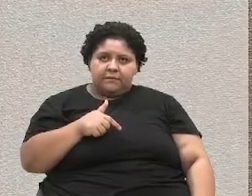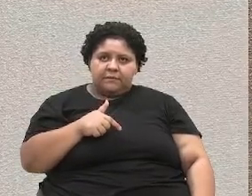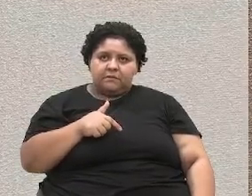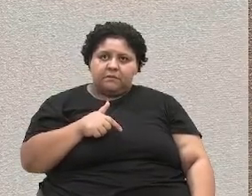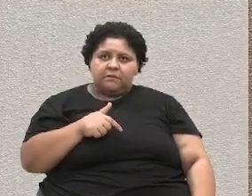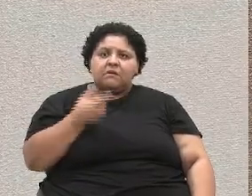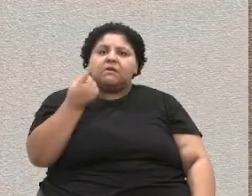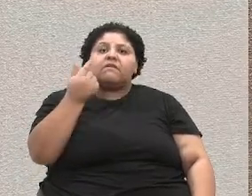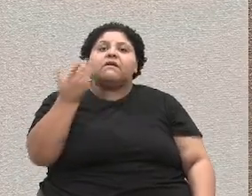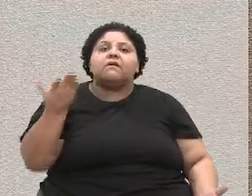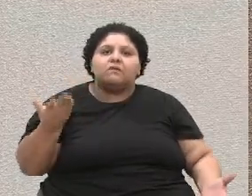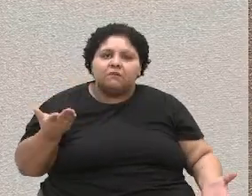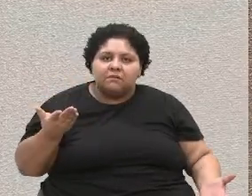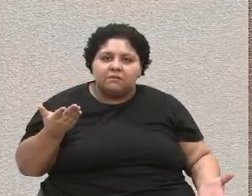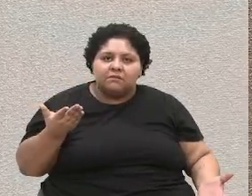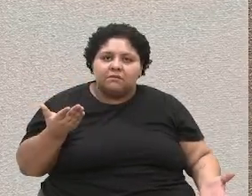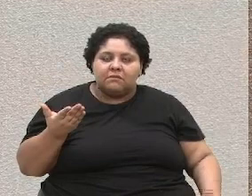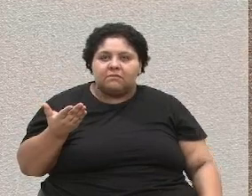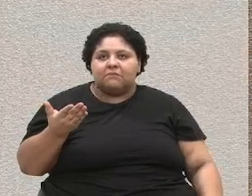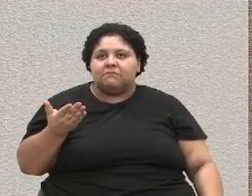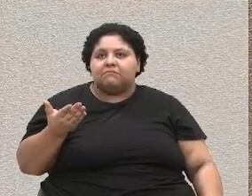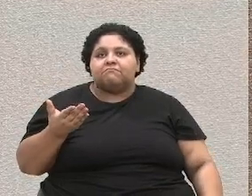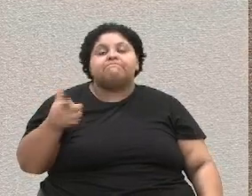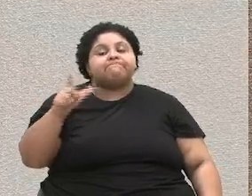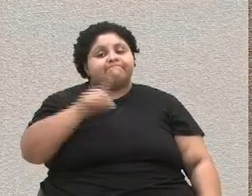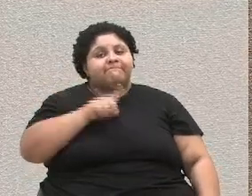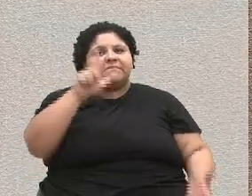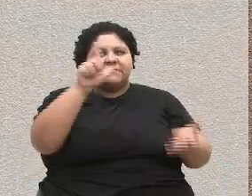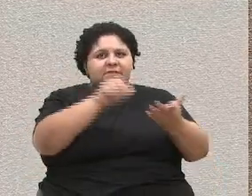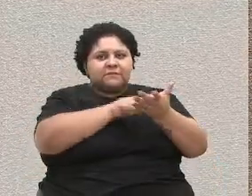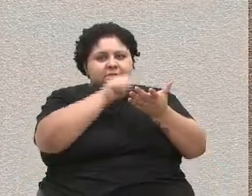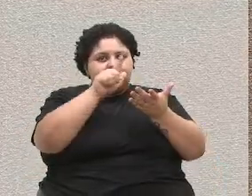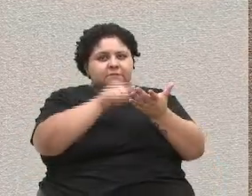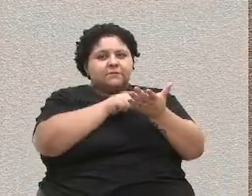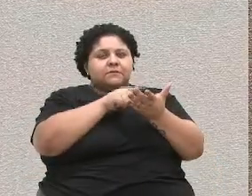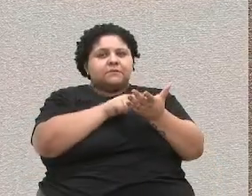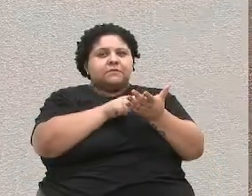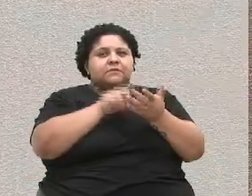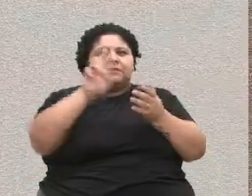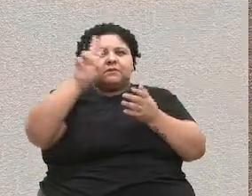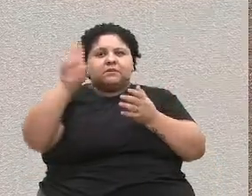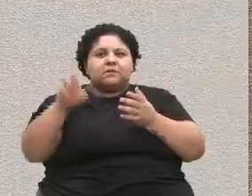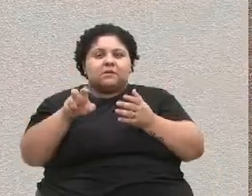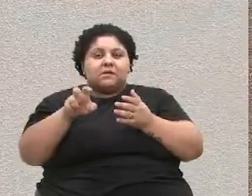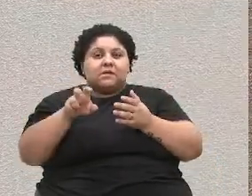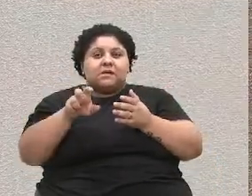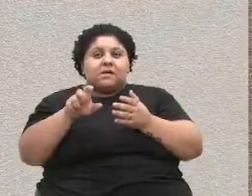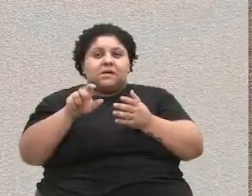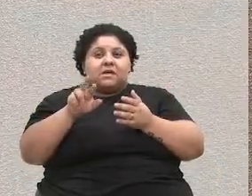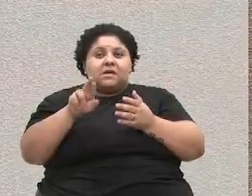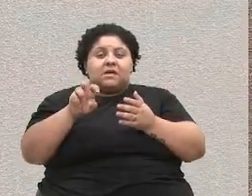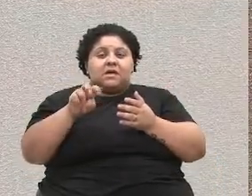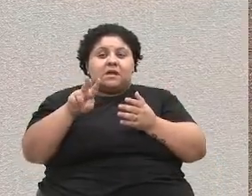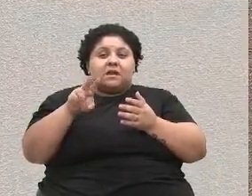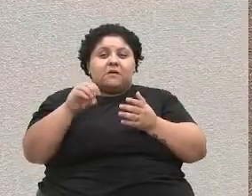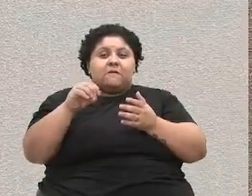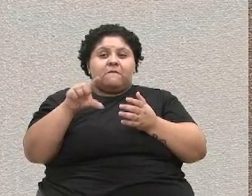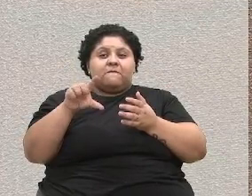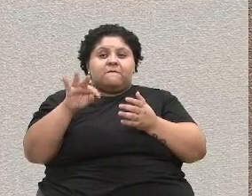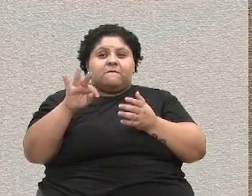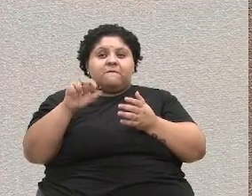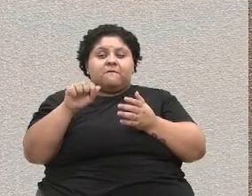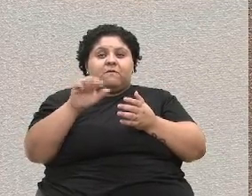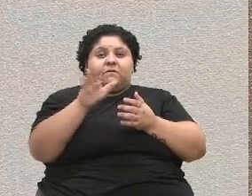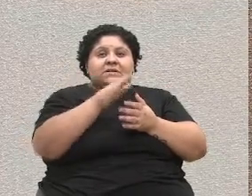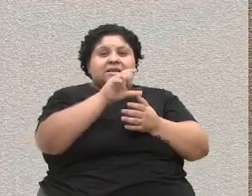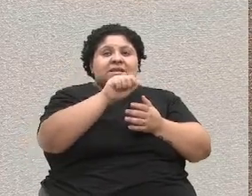valor? Então, existe um livro de Ayn Rand chamado A Revolta de Atlas. Atlas é aquele símbolo da